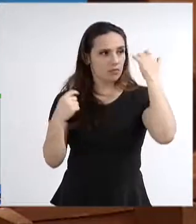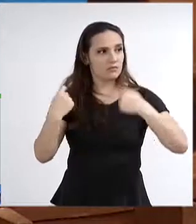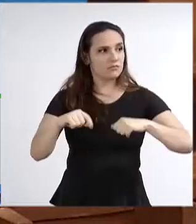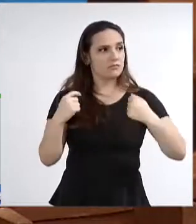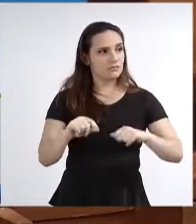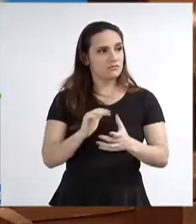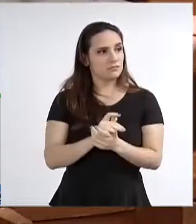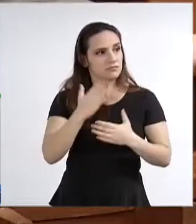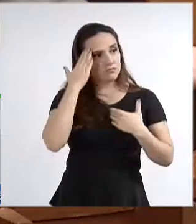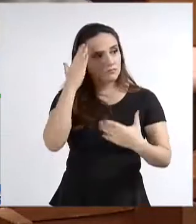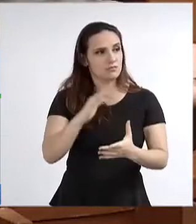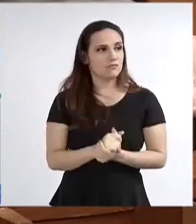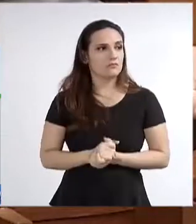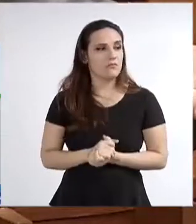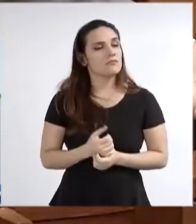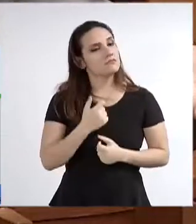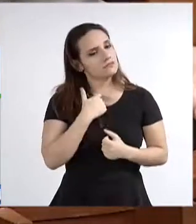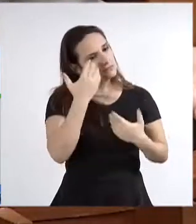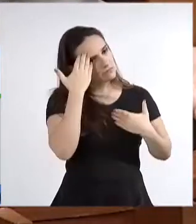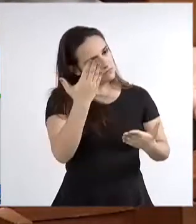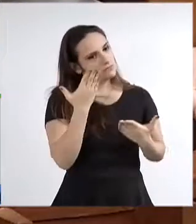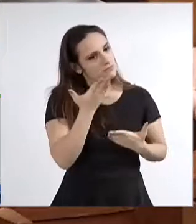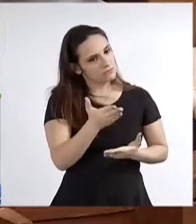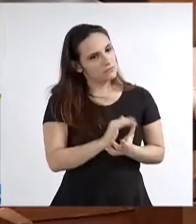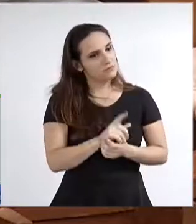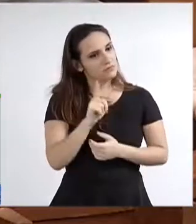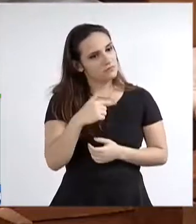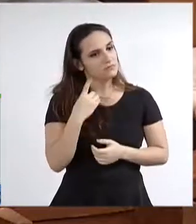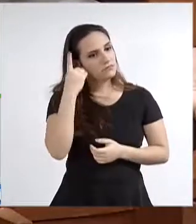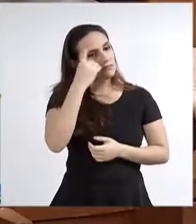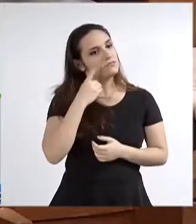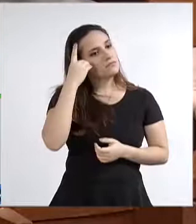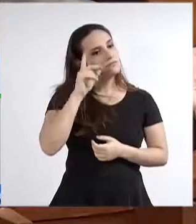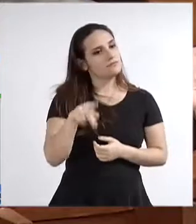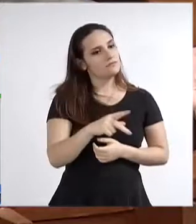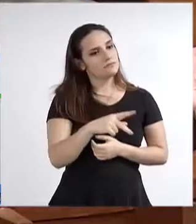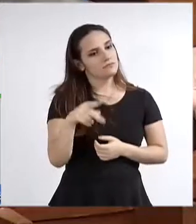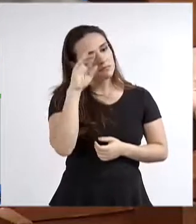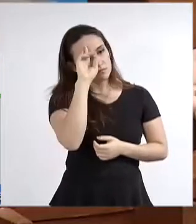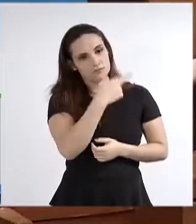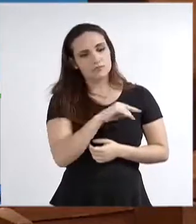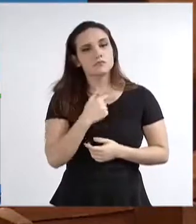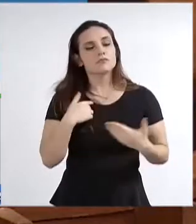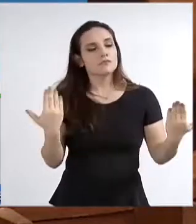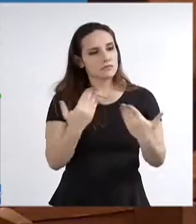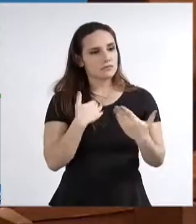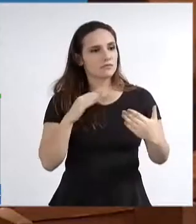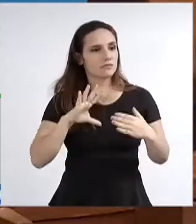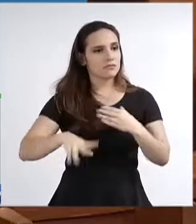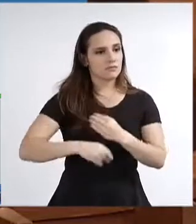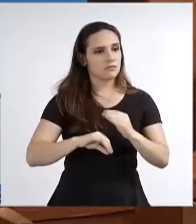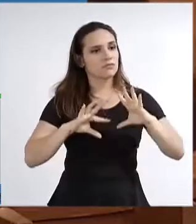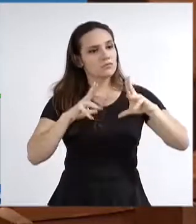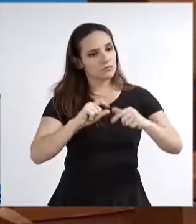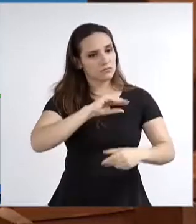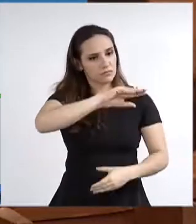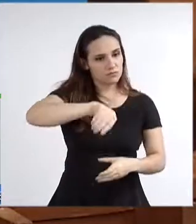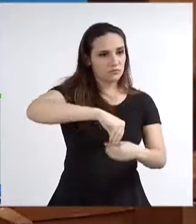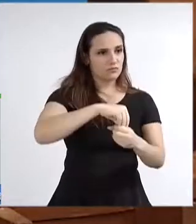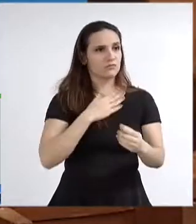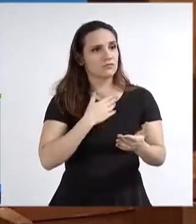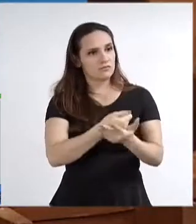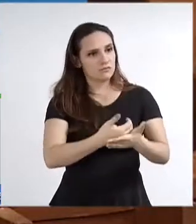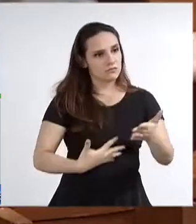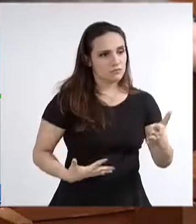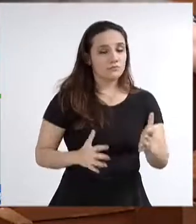Muito obrigado. Eu que agradeço, meu caro e querido deputado professor Rinaldo, incorpora a fala de Vossa Excelência na íntegra,